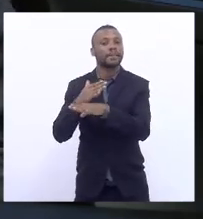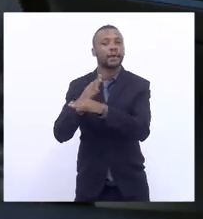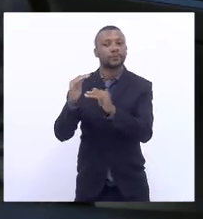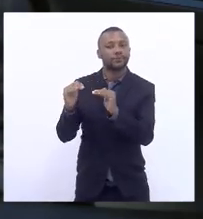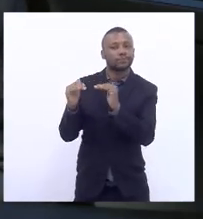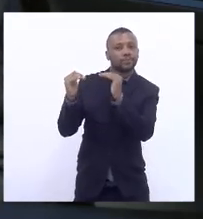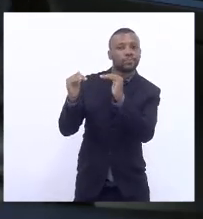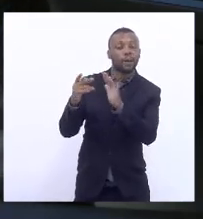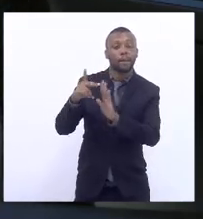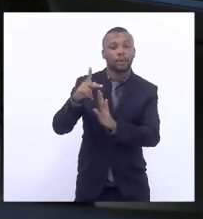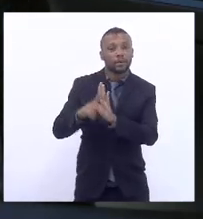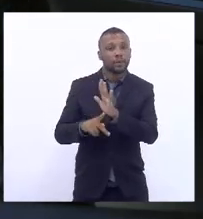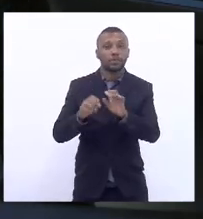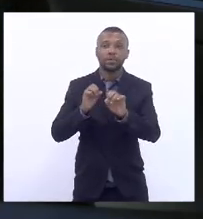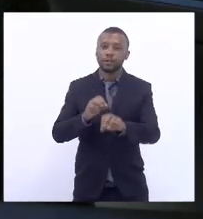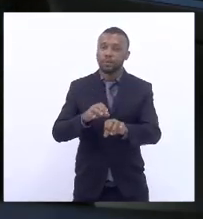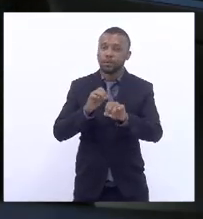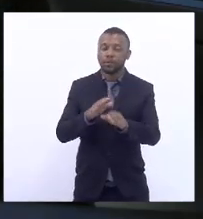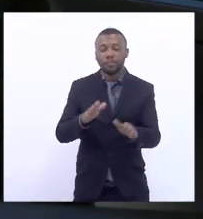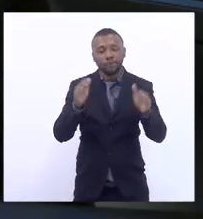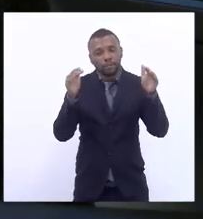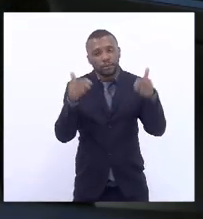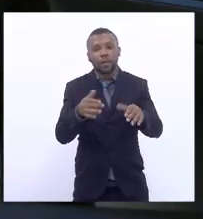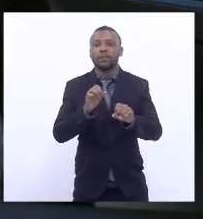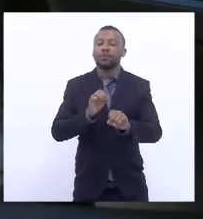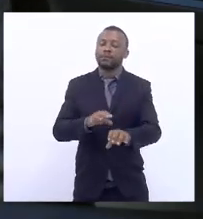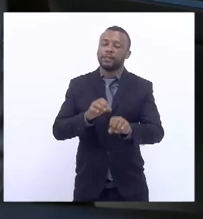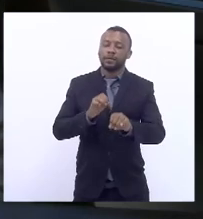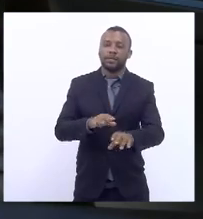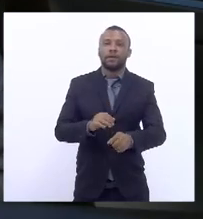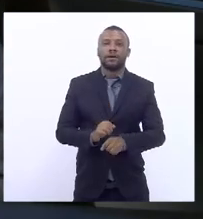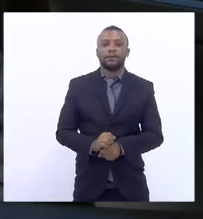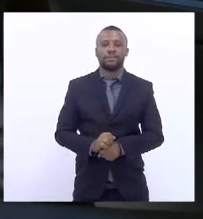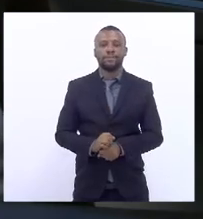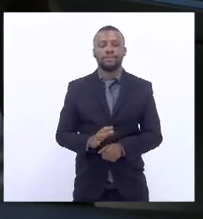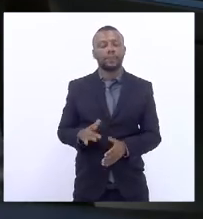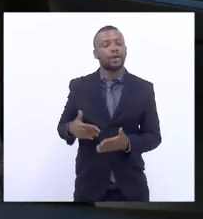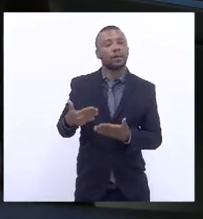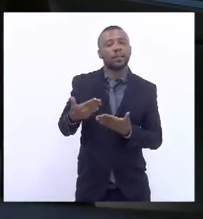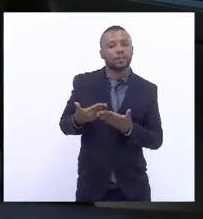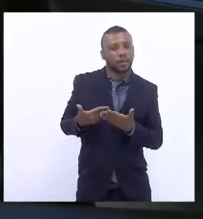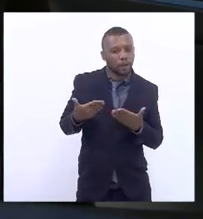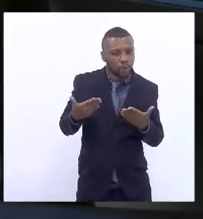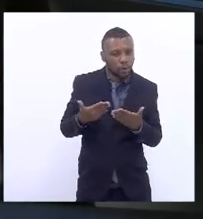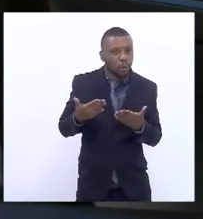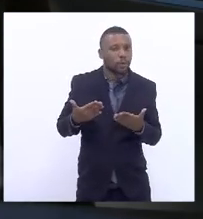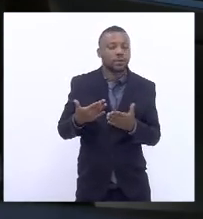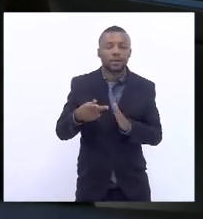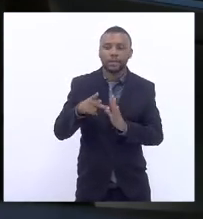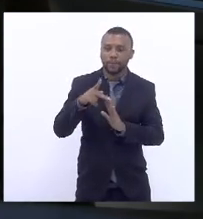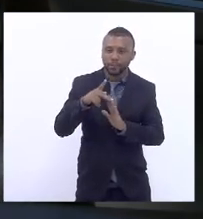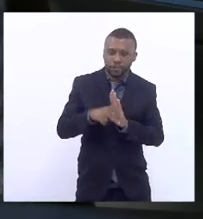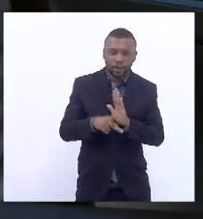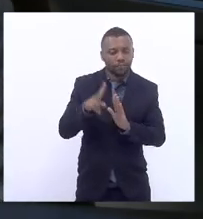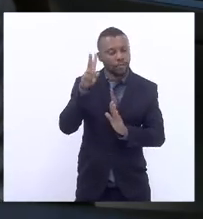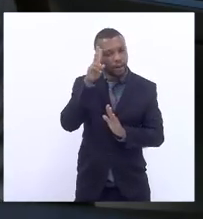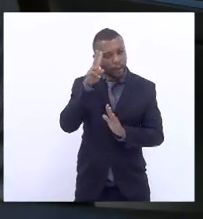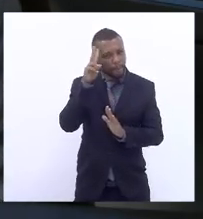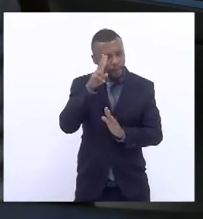Projetos de educação para uma cidade. Ainda, esse projeto que já foi